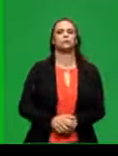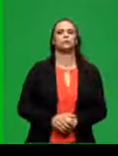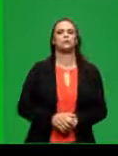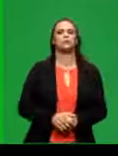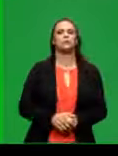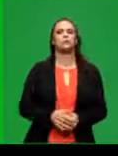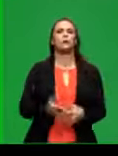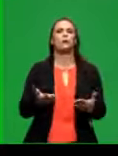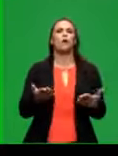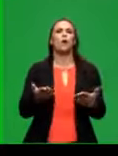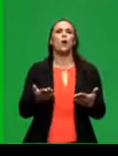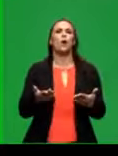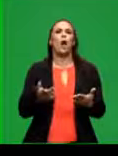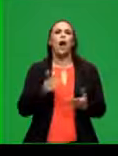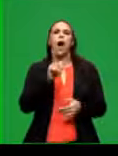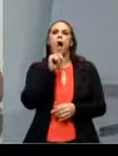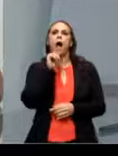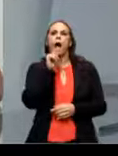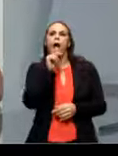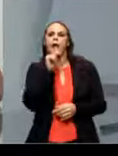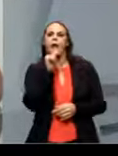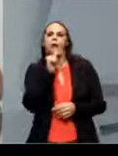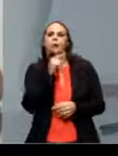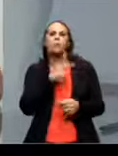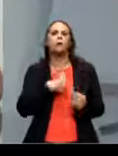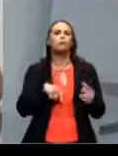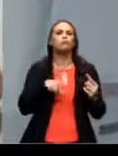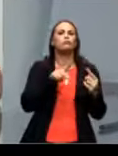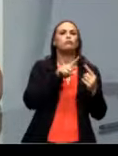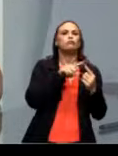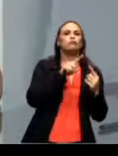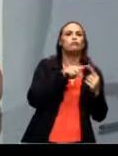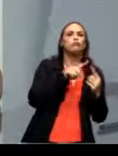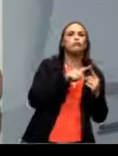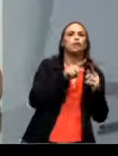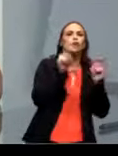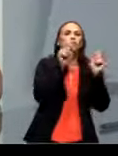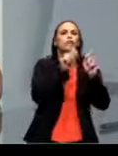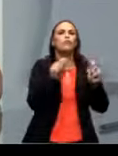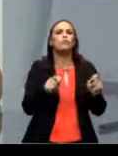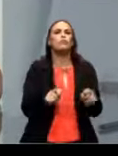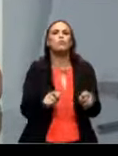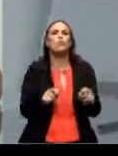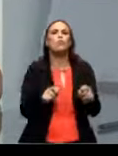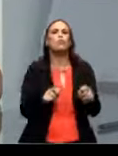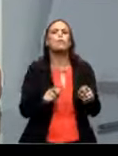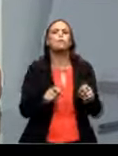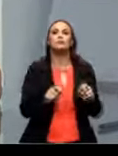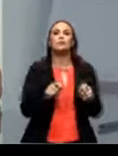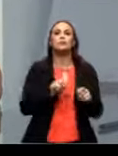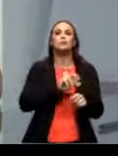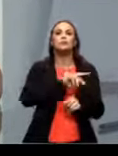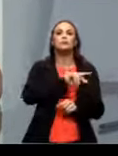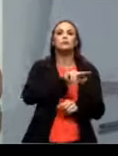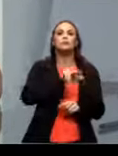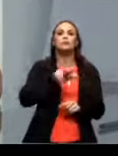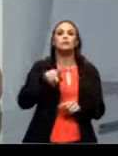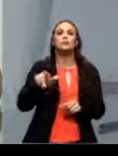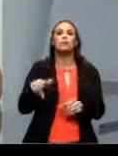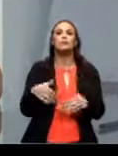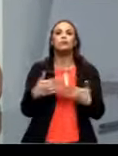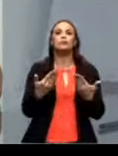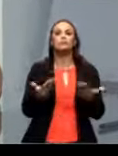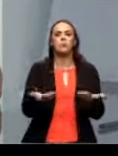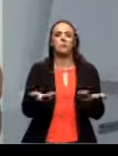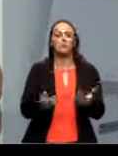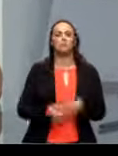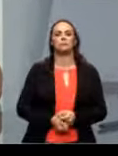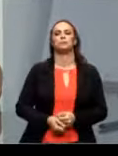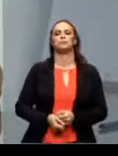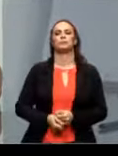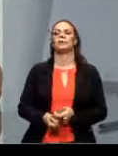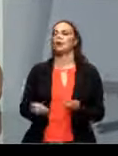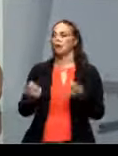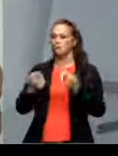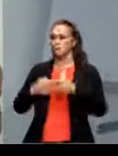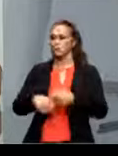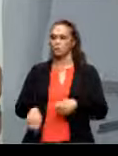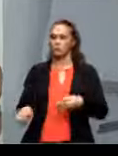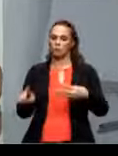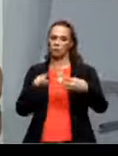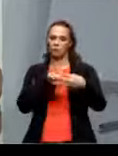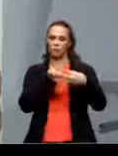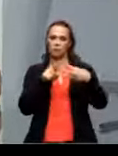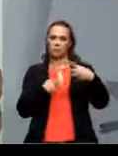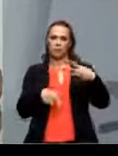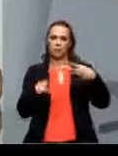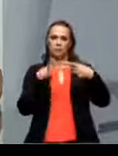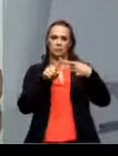da água? Bom, a água aqui no nosso planeta, ela pode se encontrar em 3 estados físicos: o sólido, o líquido